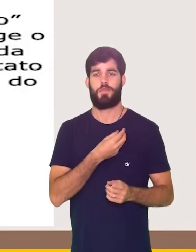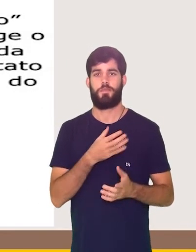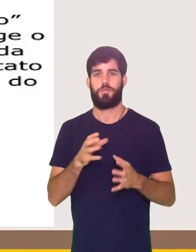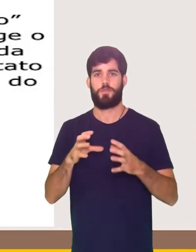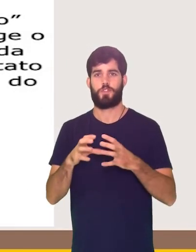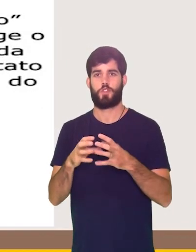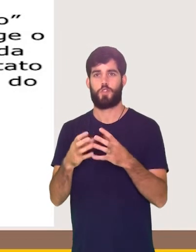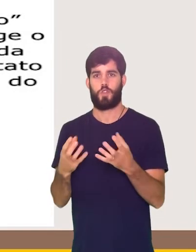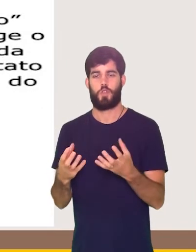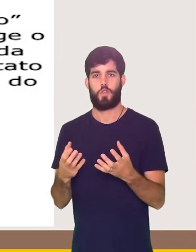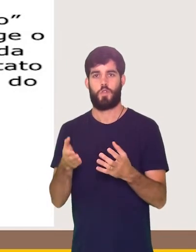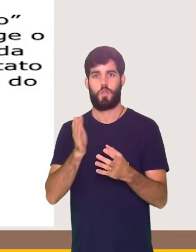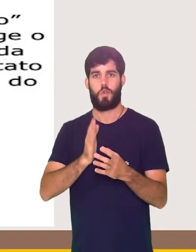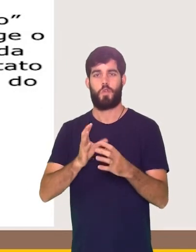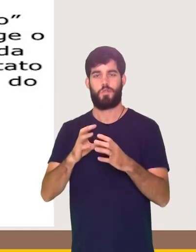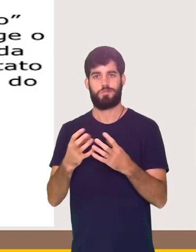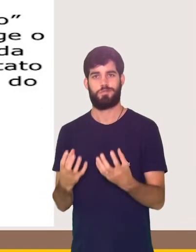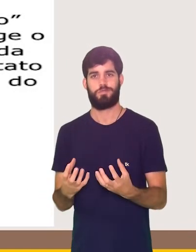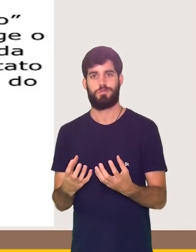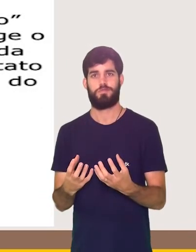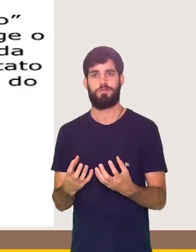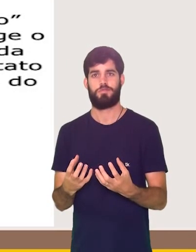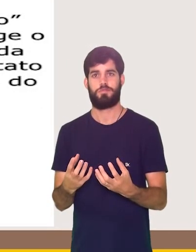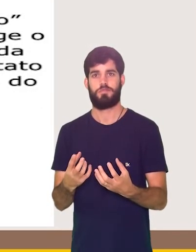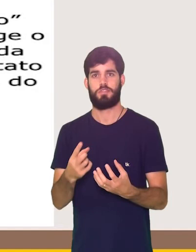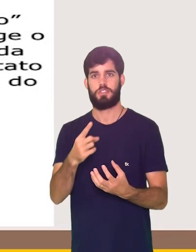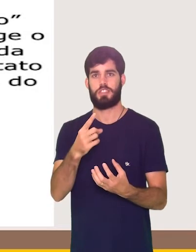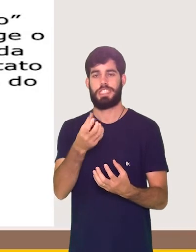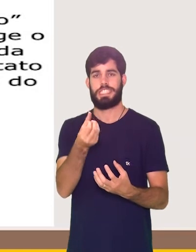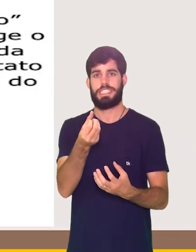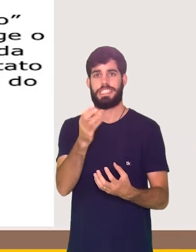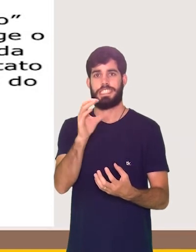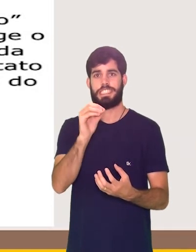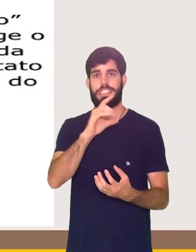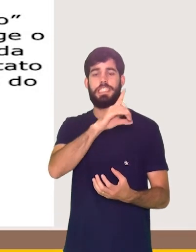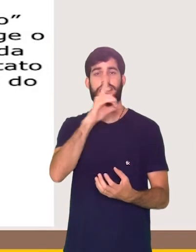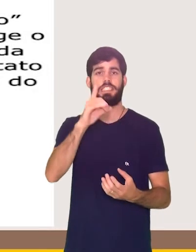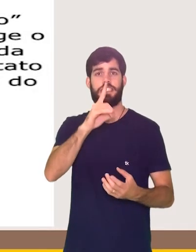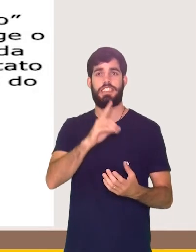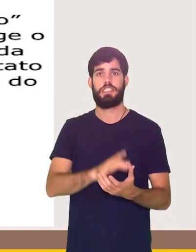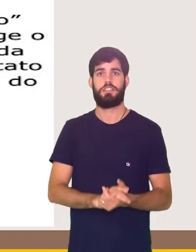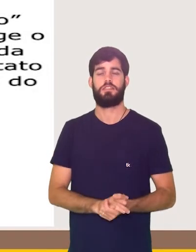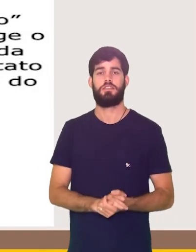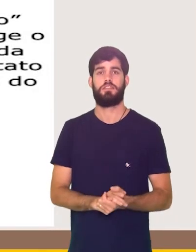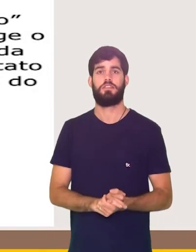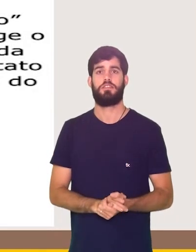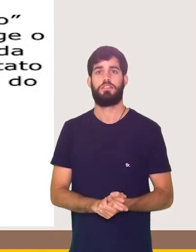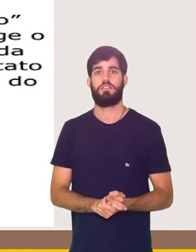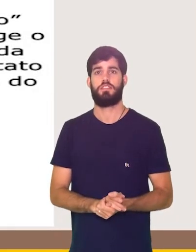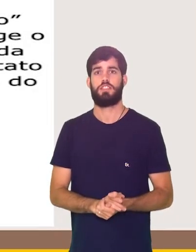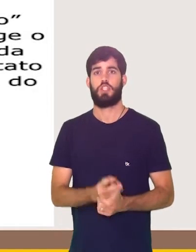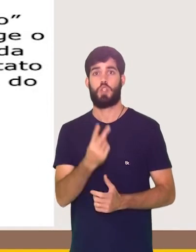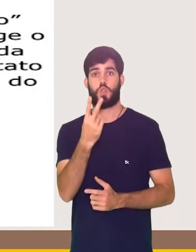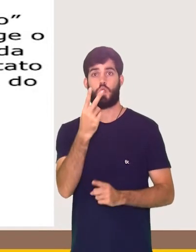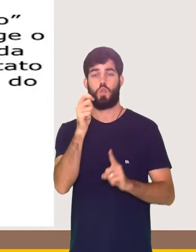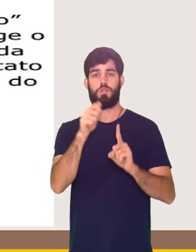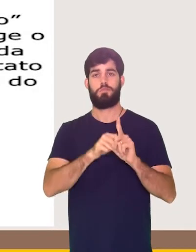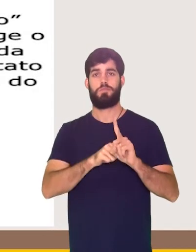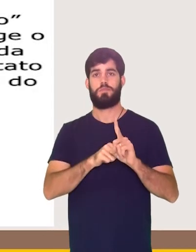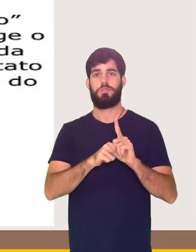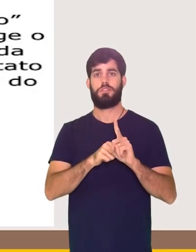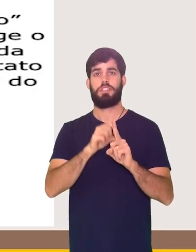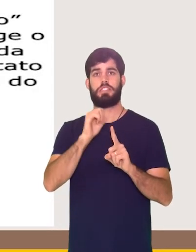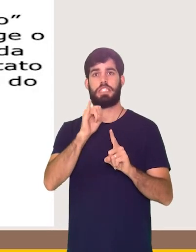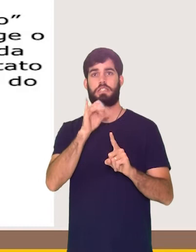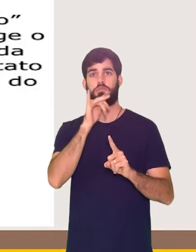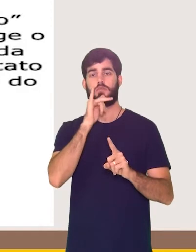Europa se prolonga por 60 dias. Você sabia dessa? Olha a química aí. Se prolonga por 2 meses se ele